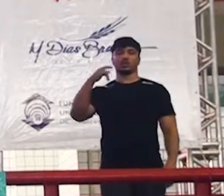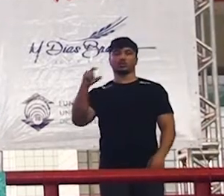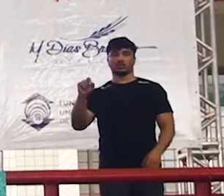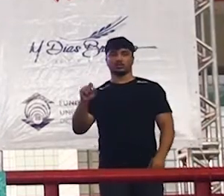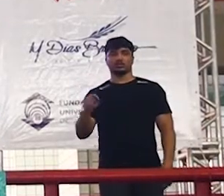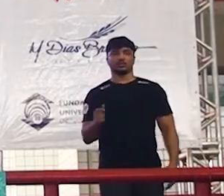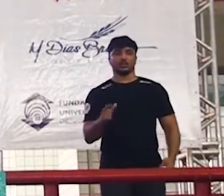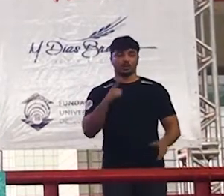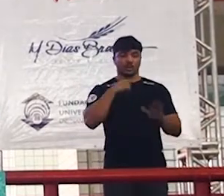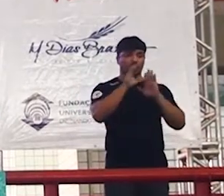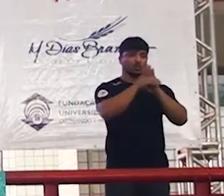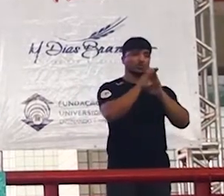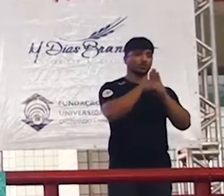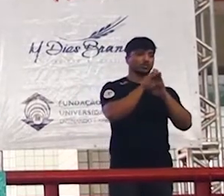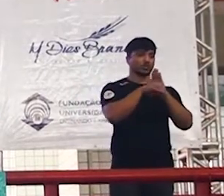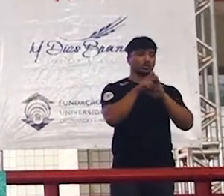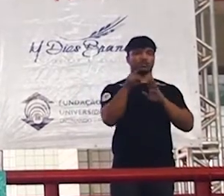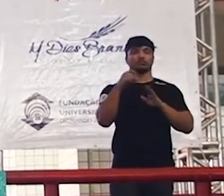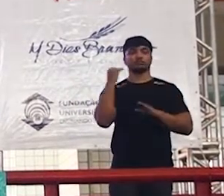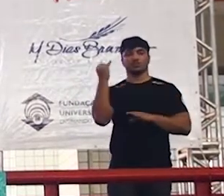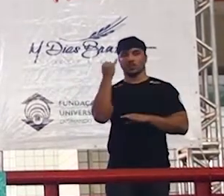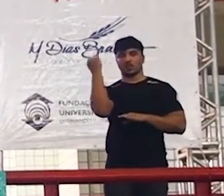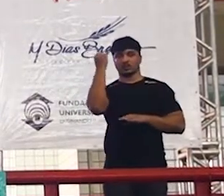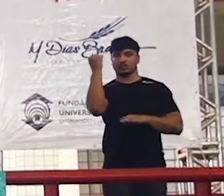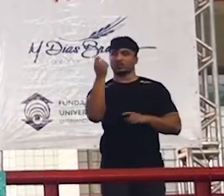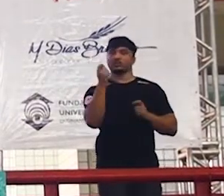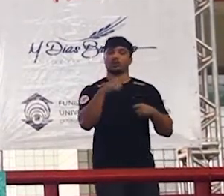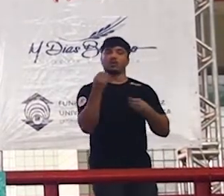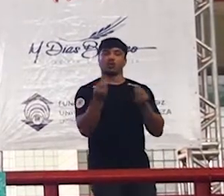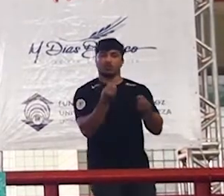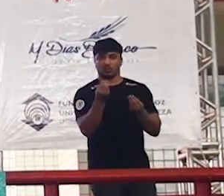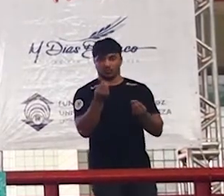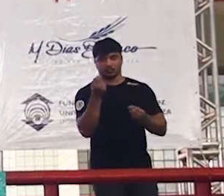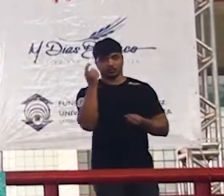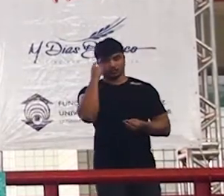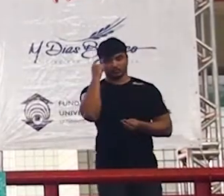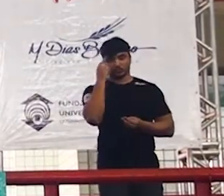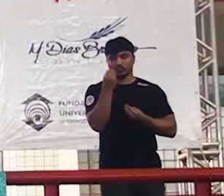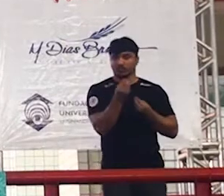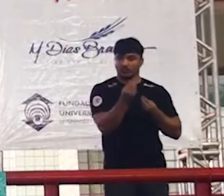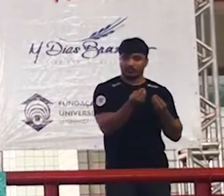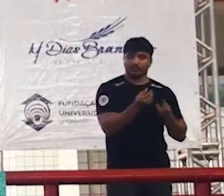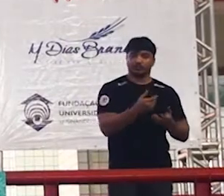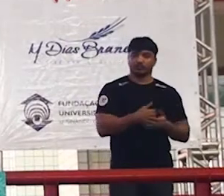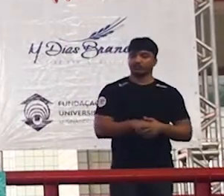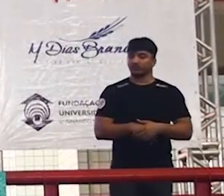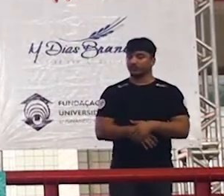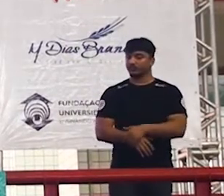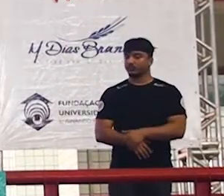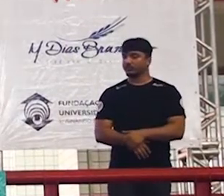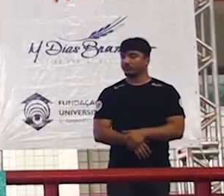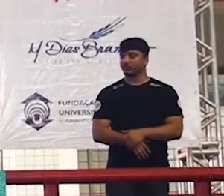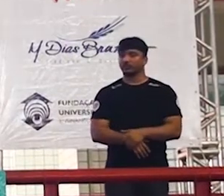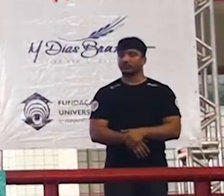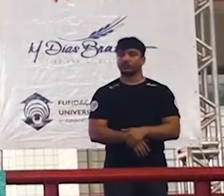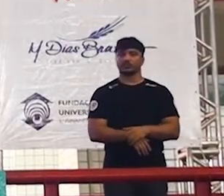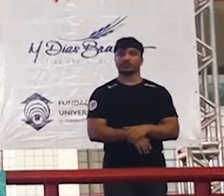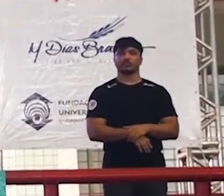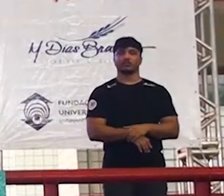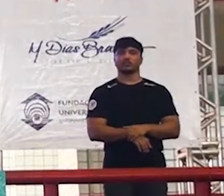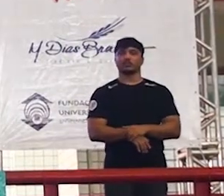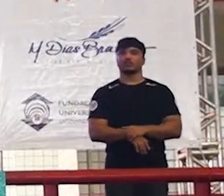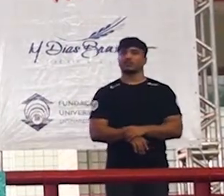Então esses conceitos são importantes para a gente ser capaz de entender determinados textos. Certo? Olha